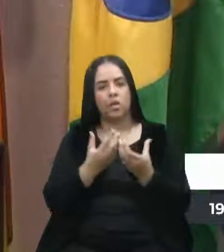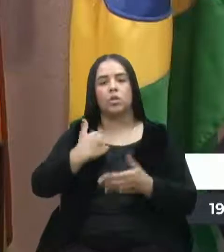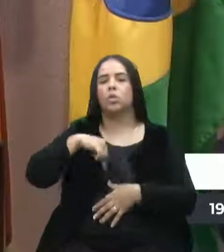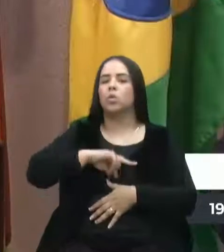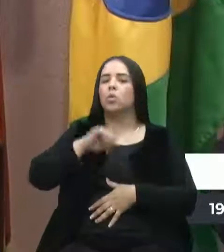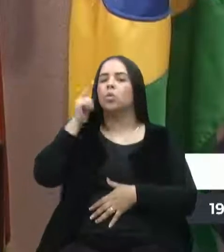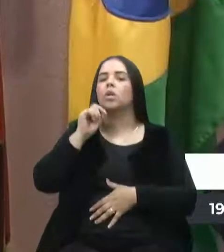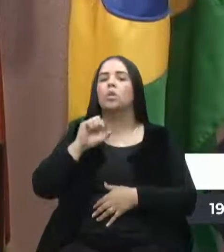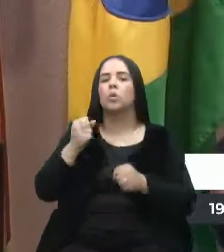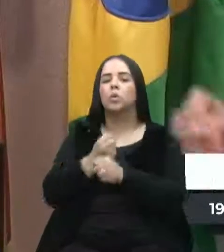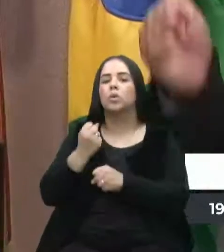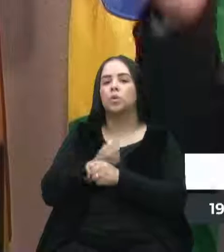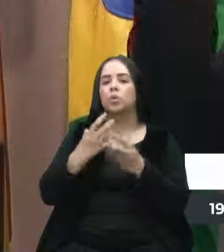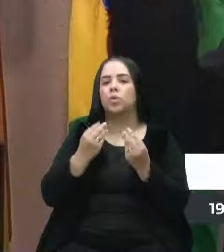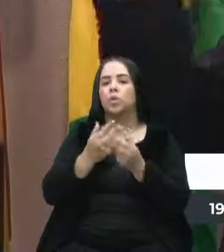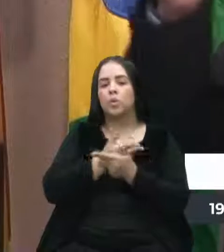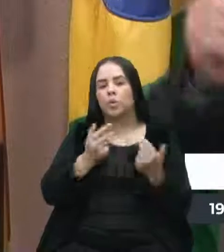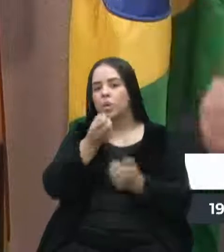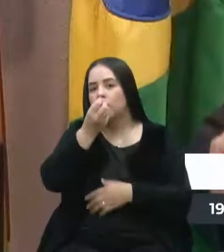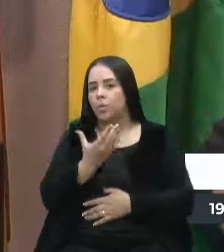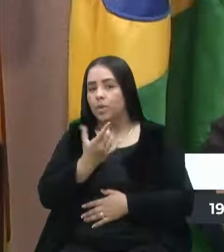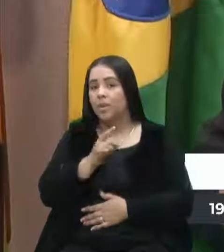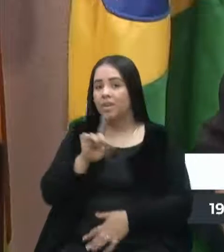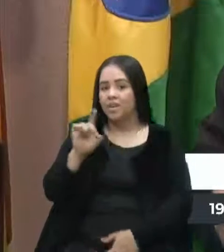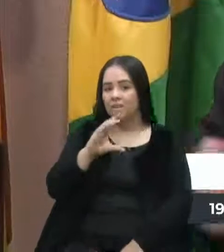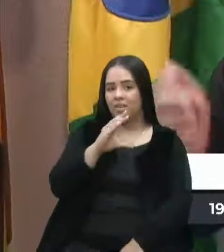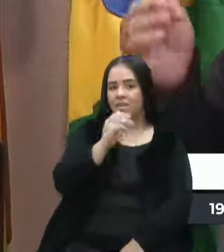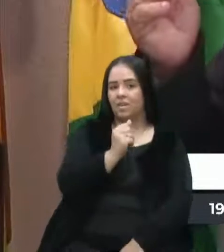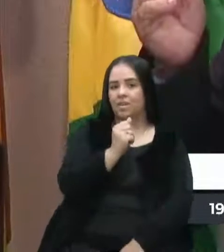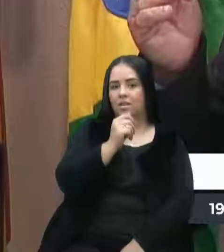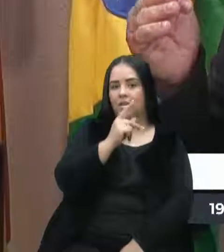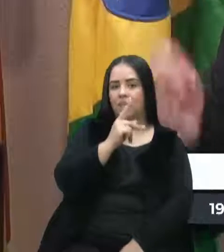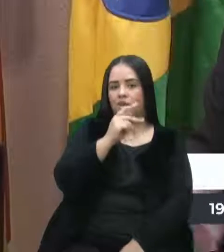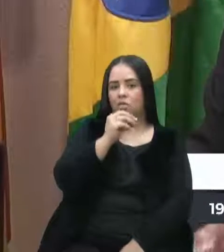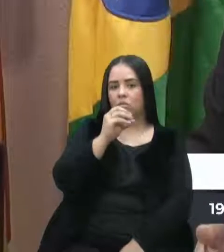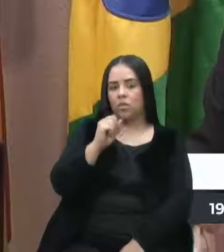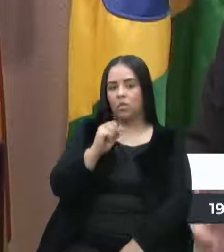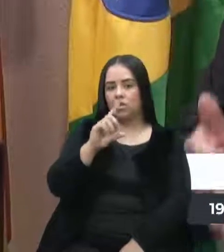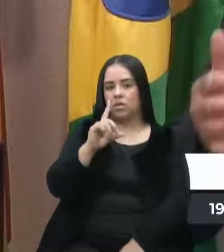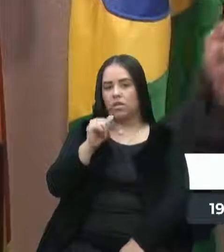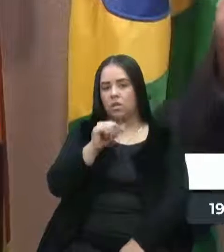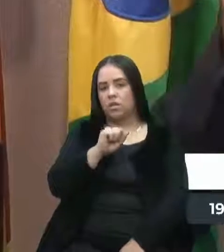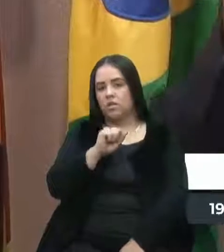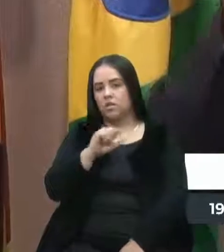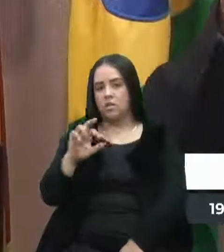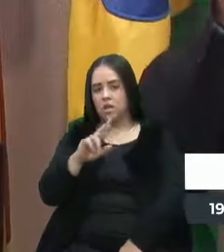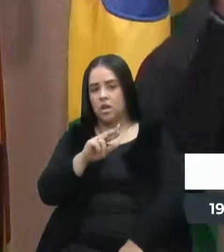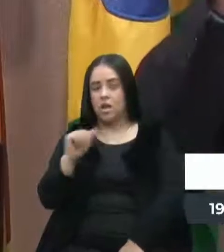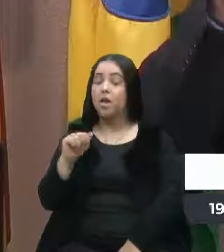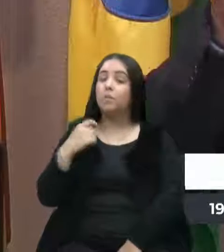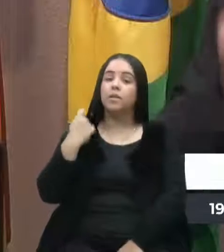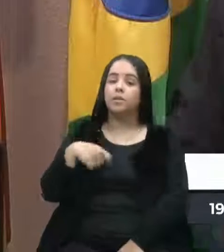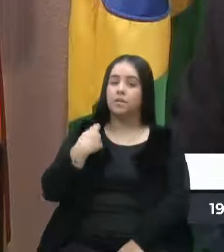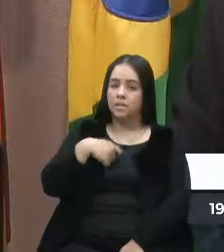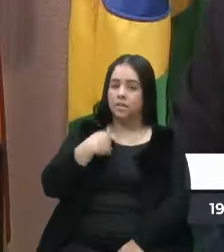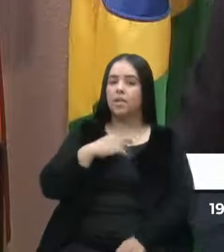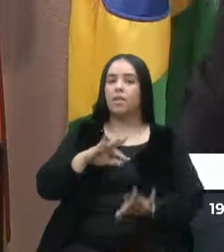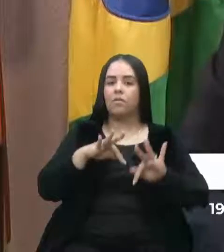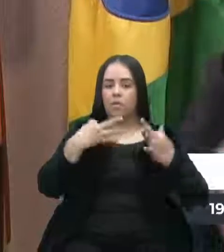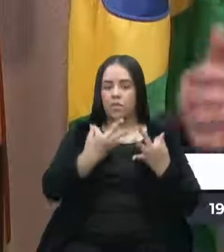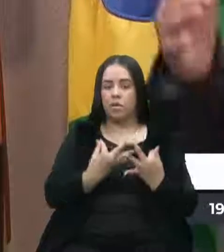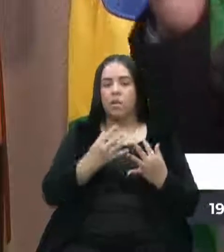nós podemos construir muitas coisas boas e ali no Campus da Serra São famílias que precisam o banco de alimentos da muito